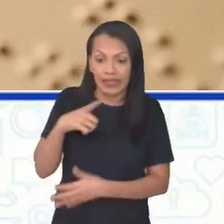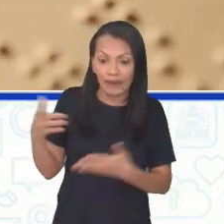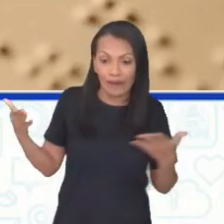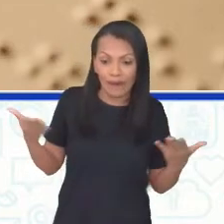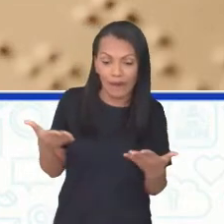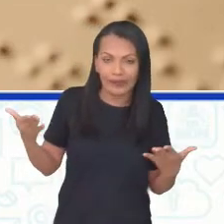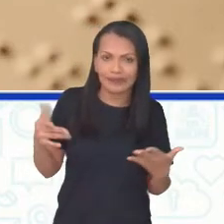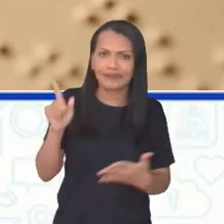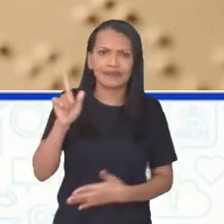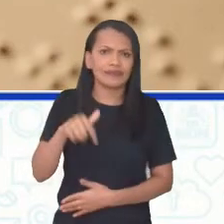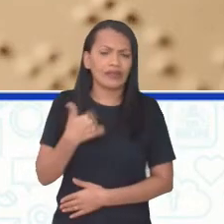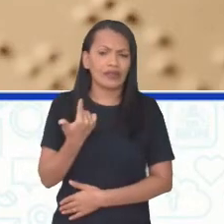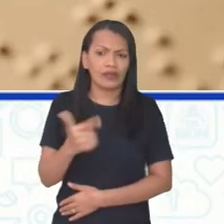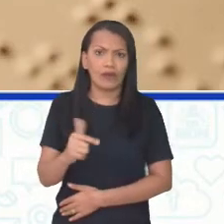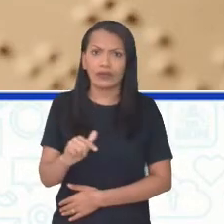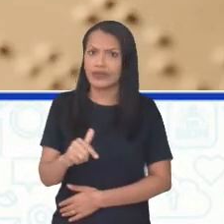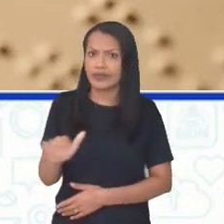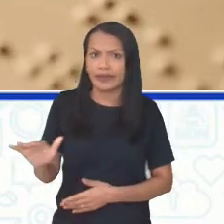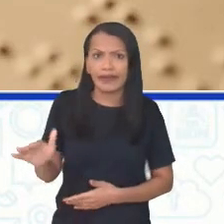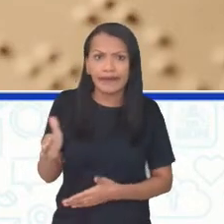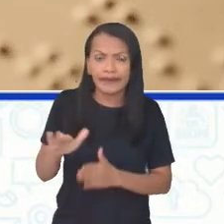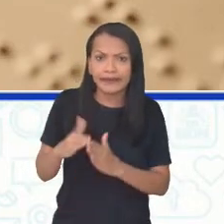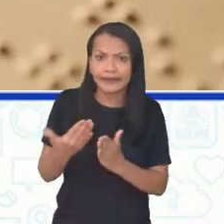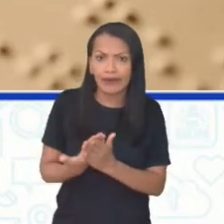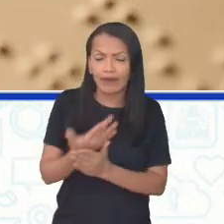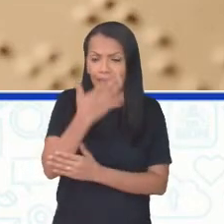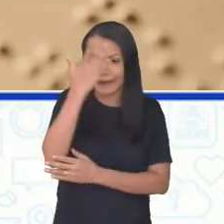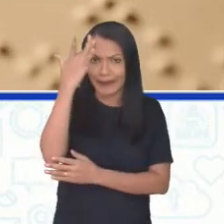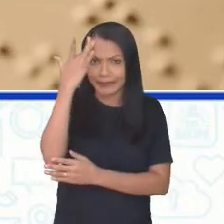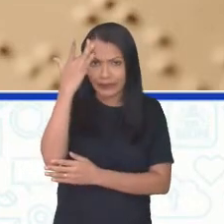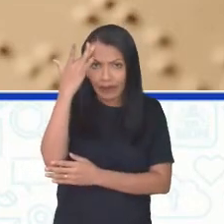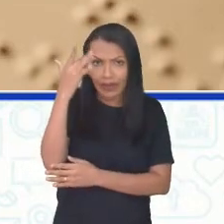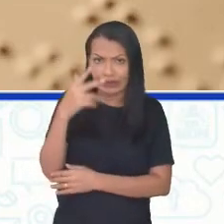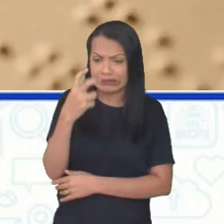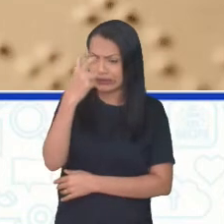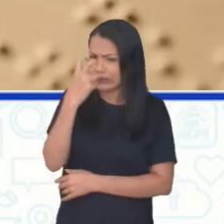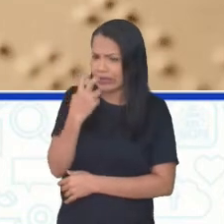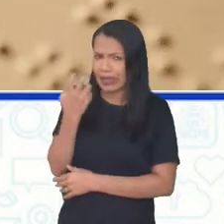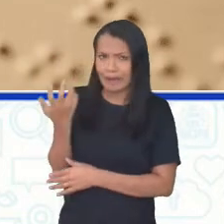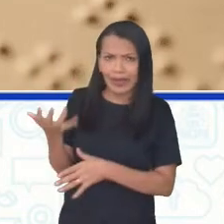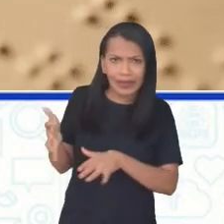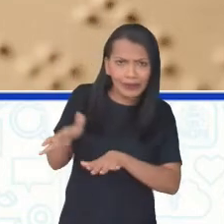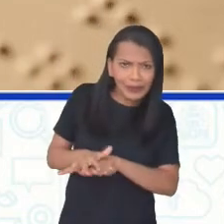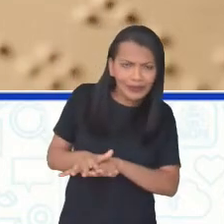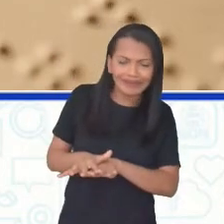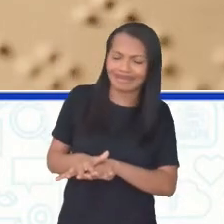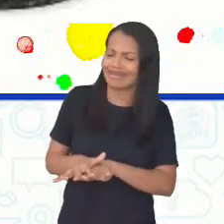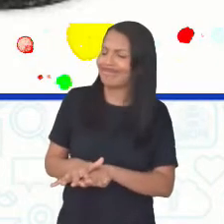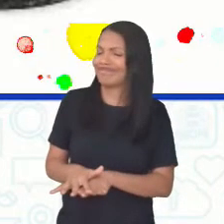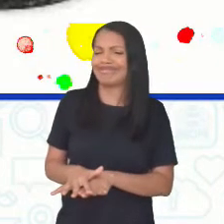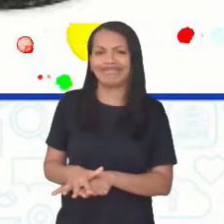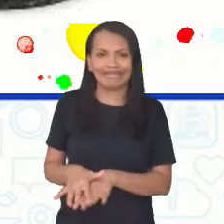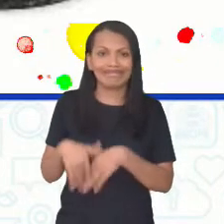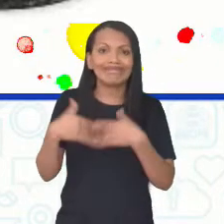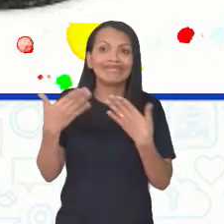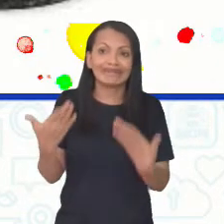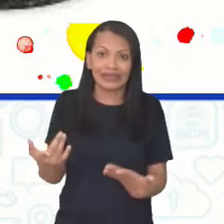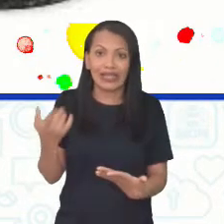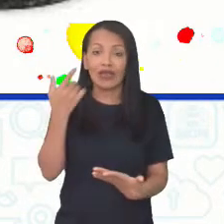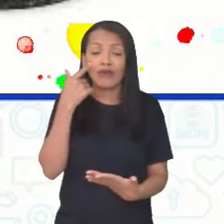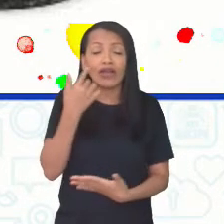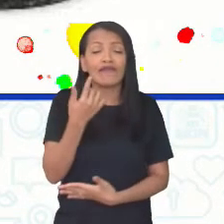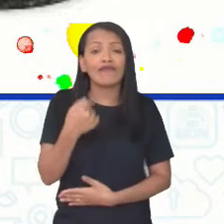Então, não havia muitas escolas para pessoas cegas na época em que o Louis fica cego. Então, ele vai lá